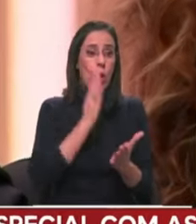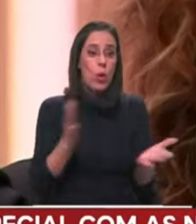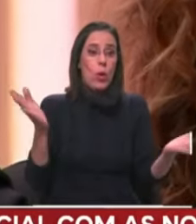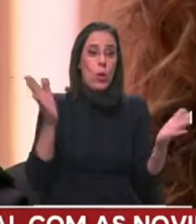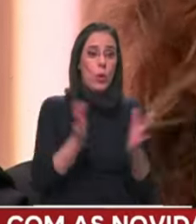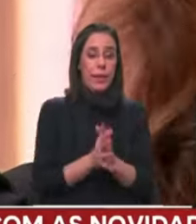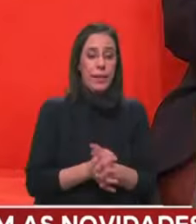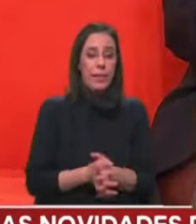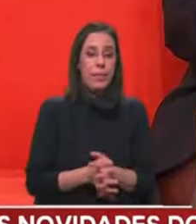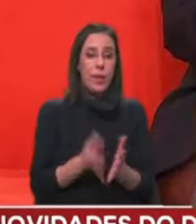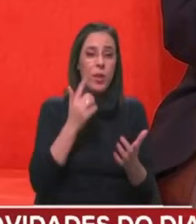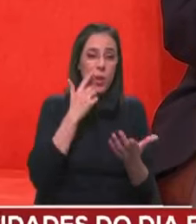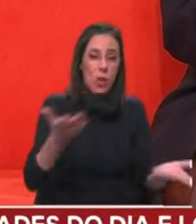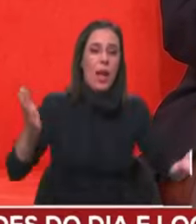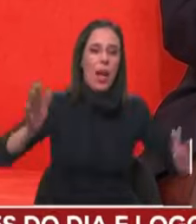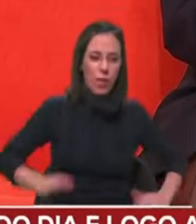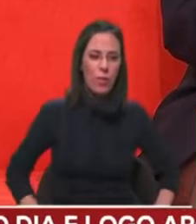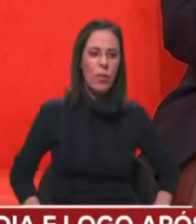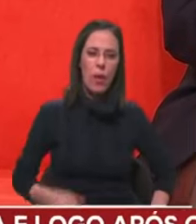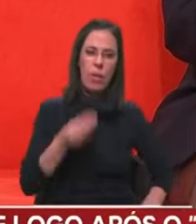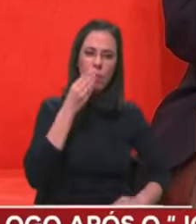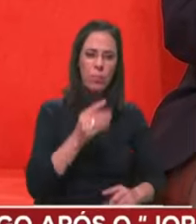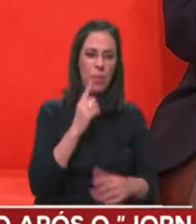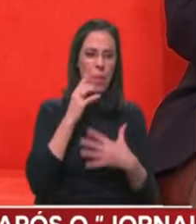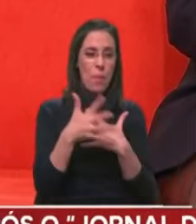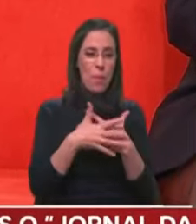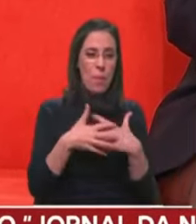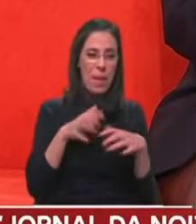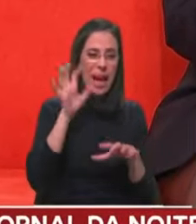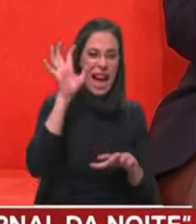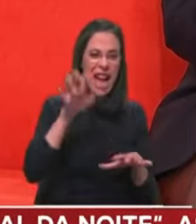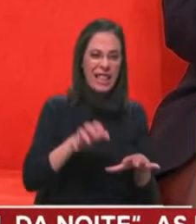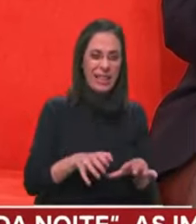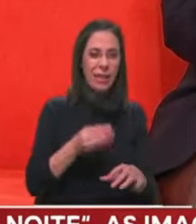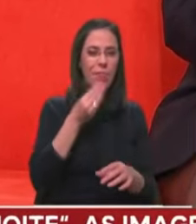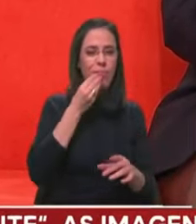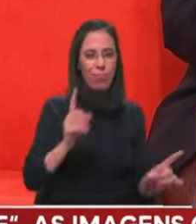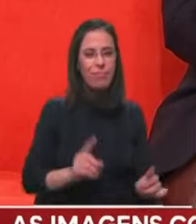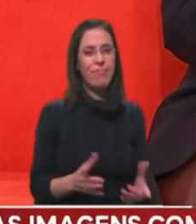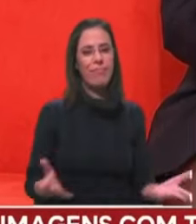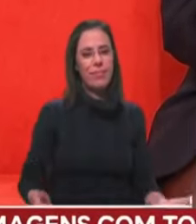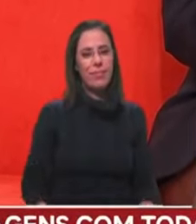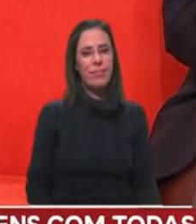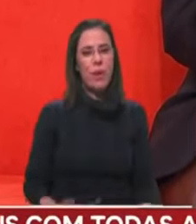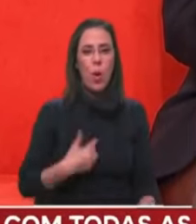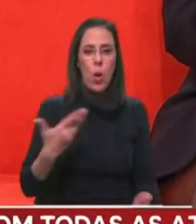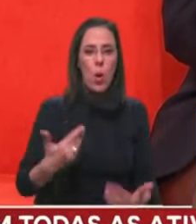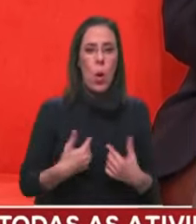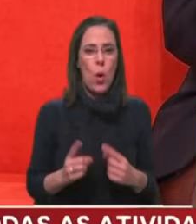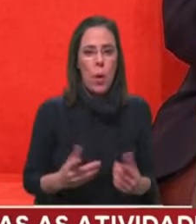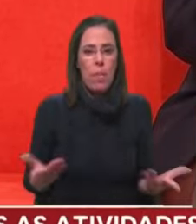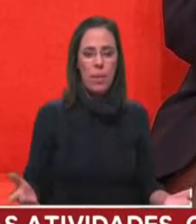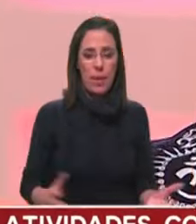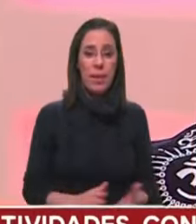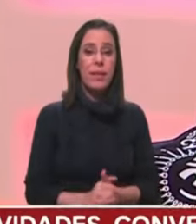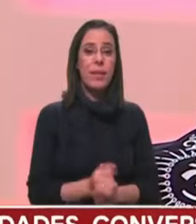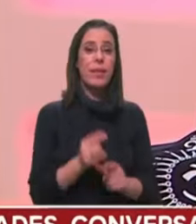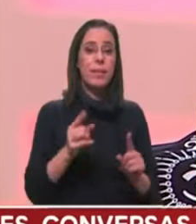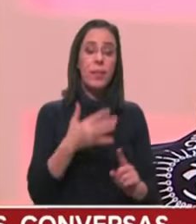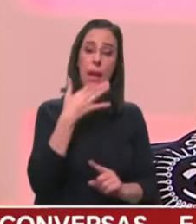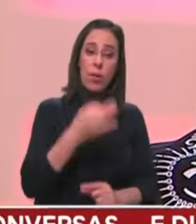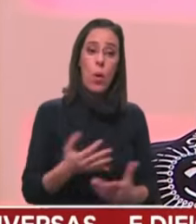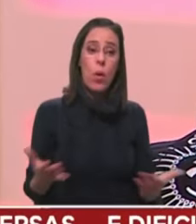julhe já viu o que que isto não se faz G uma gata a arranhar isto não se faz Júlio então ficou Marcia f porque estava